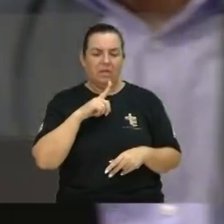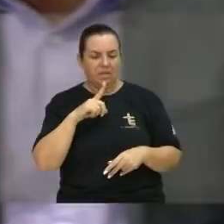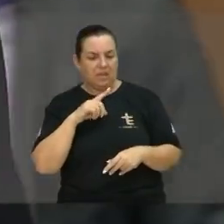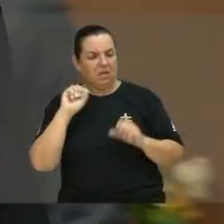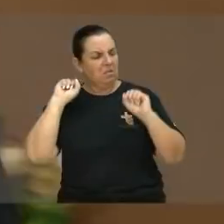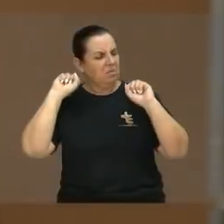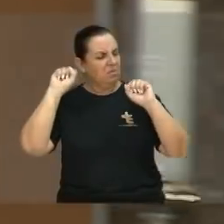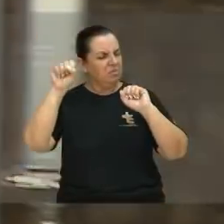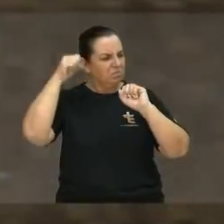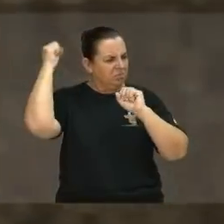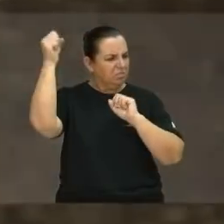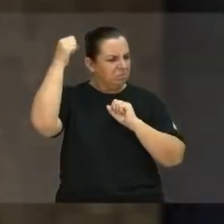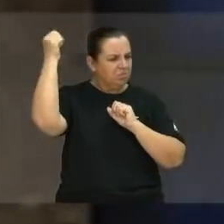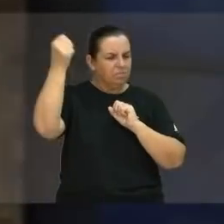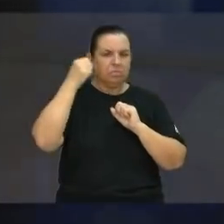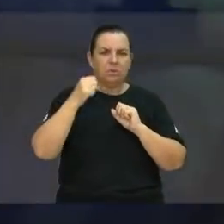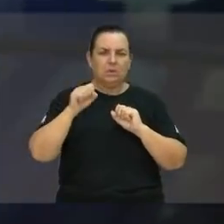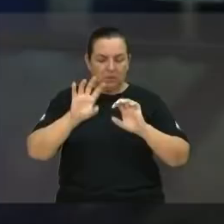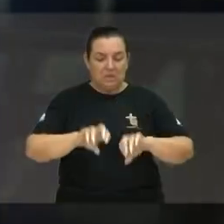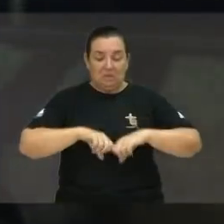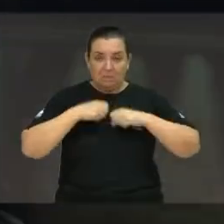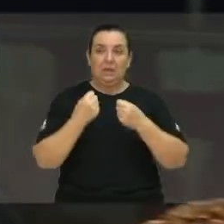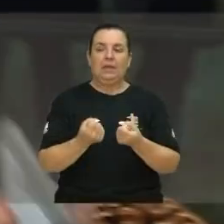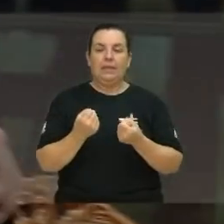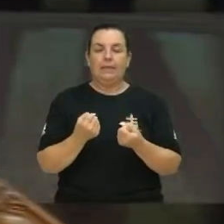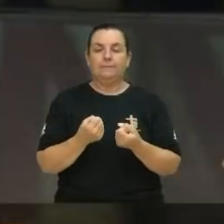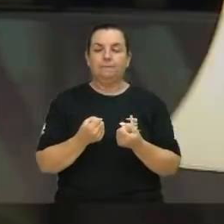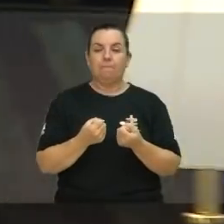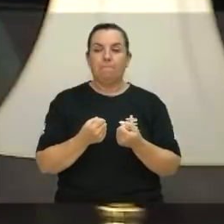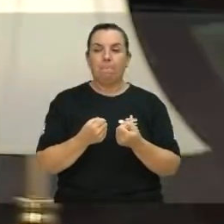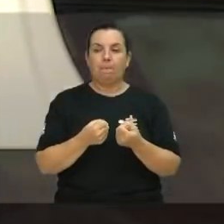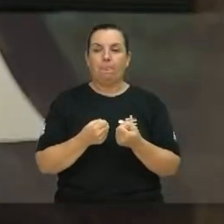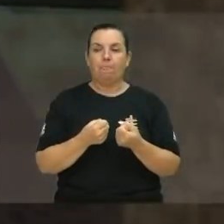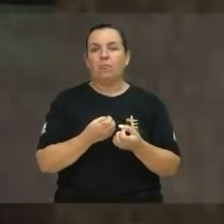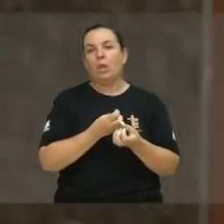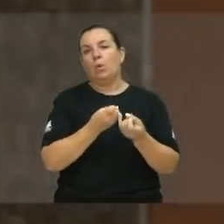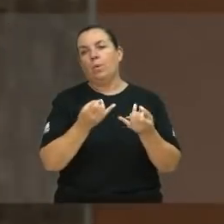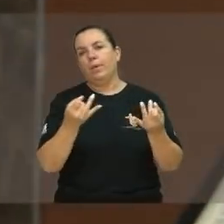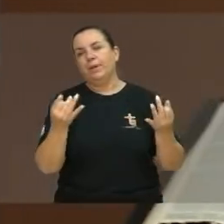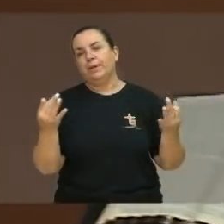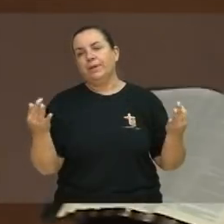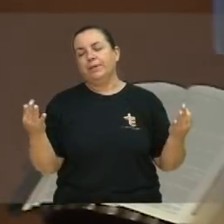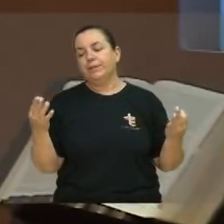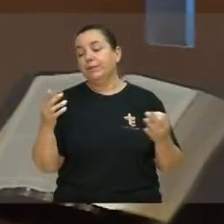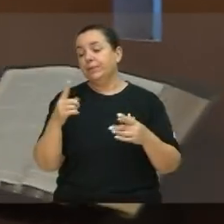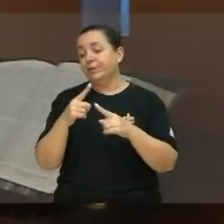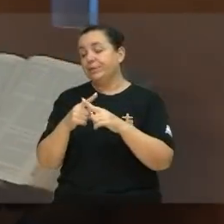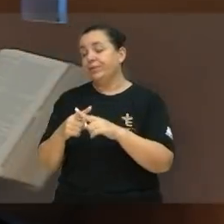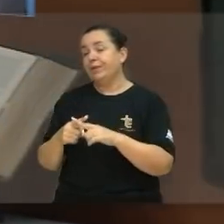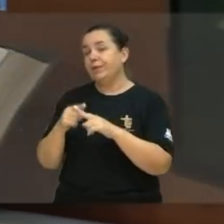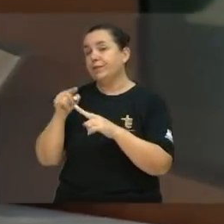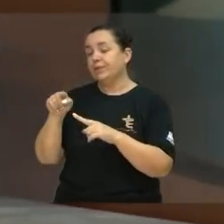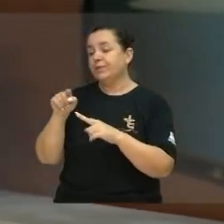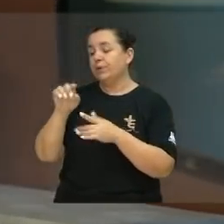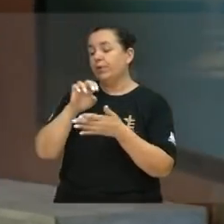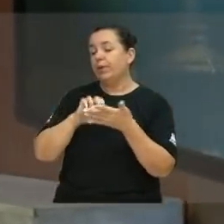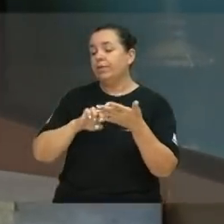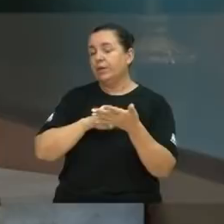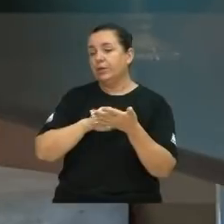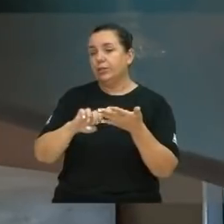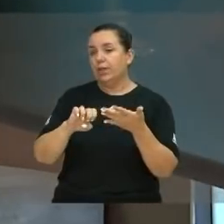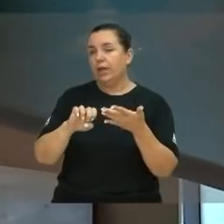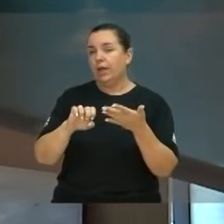triunfar superar quando muitas vezes o evangelho nos